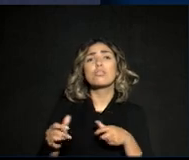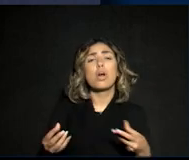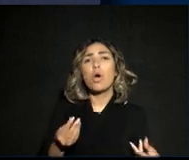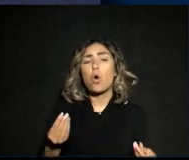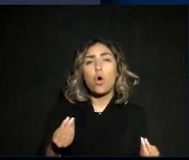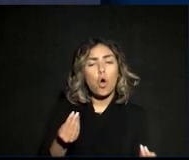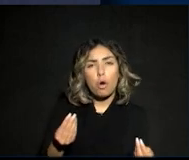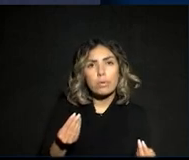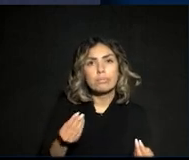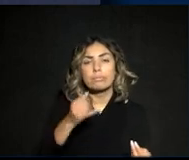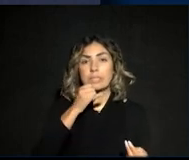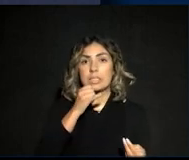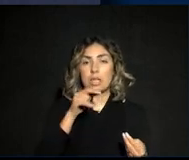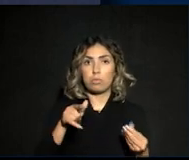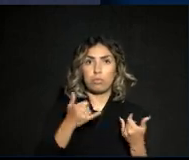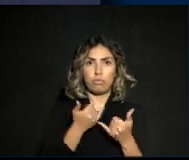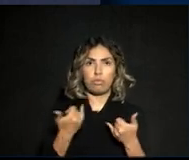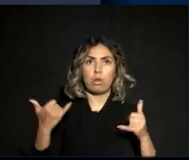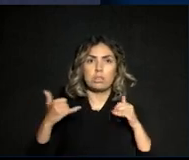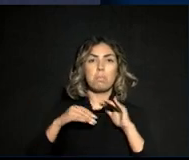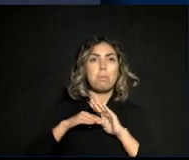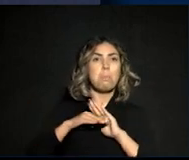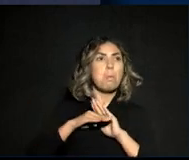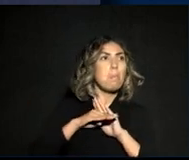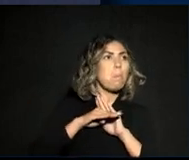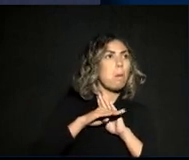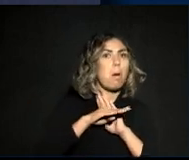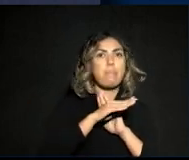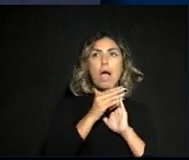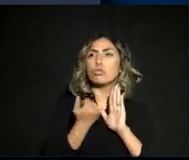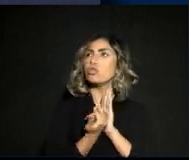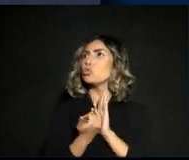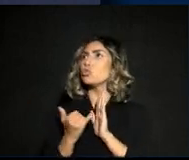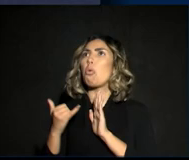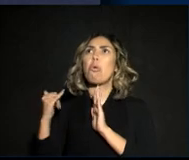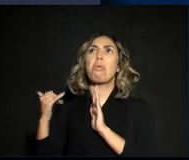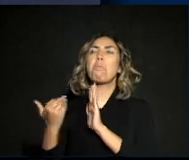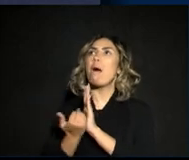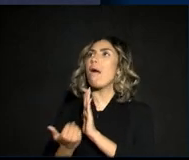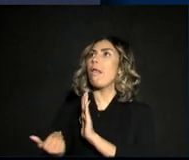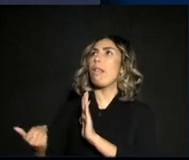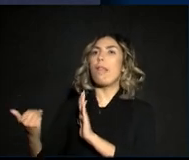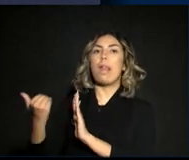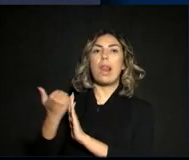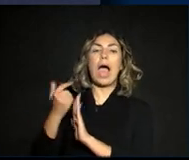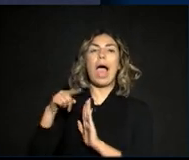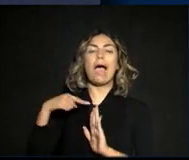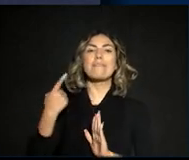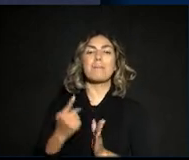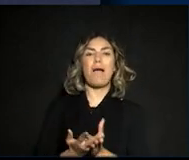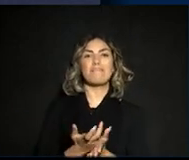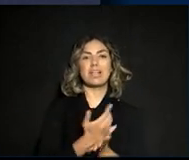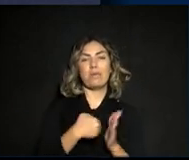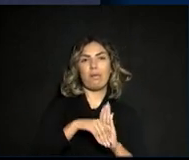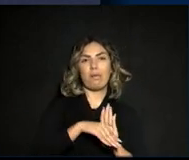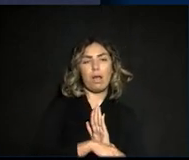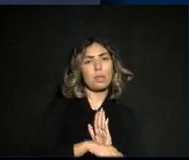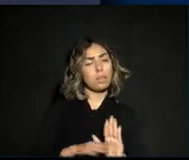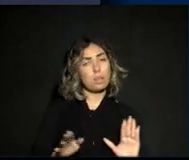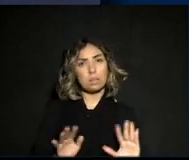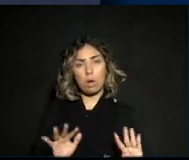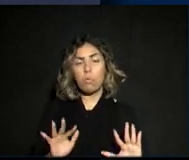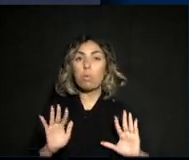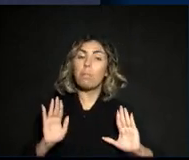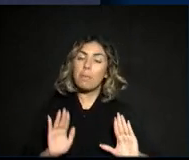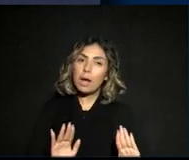inflação obviamente não de forma que você aumente os juros até e passam começar a cair mas eu acho que se